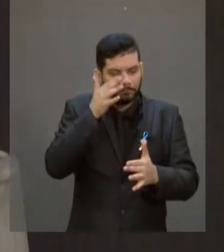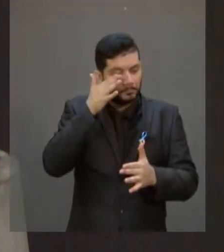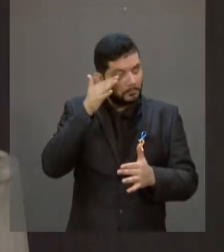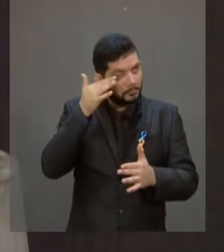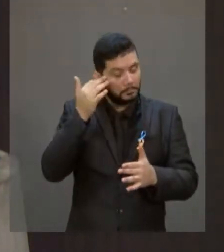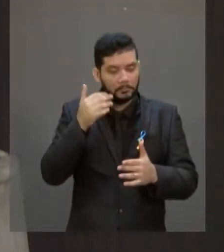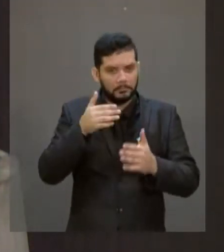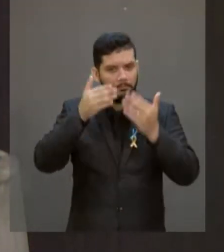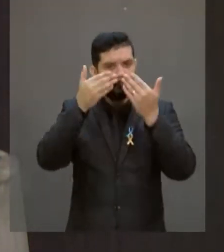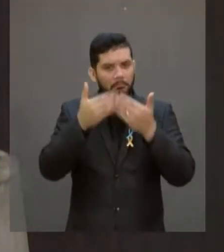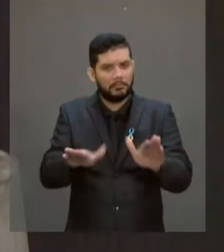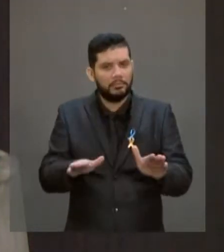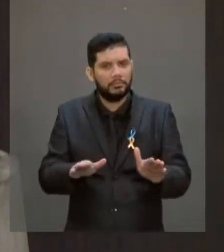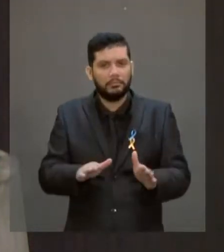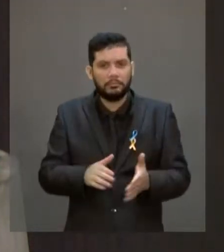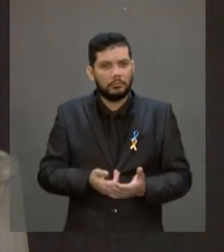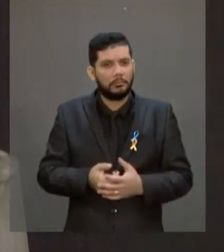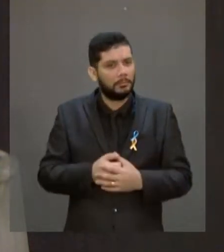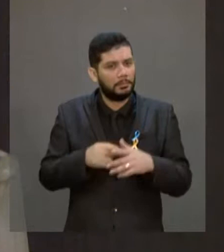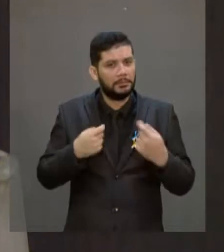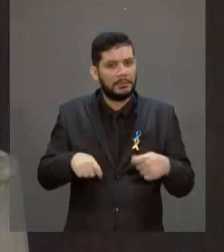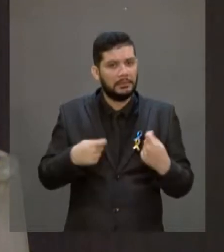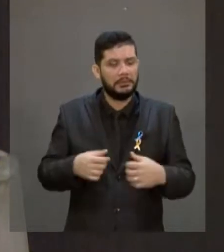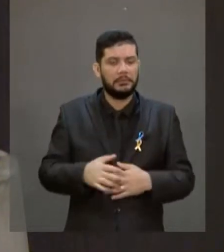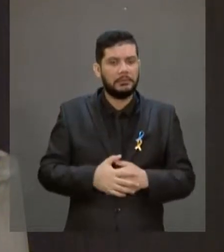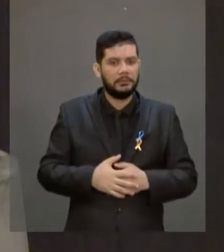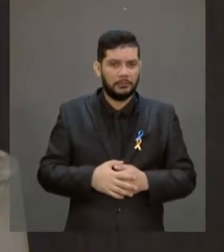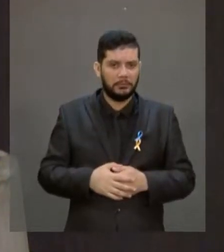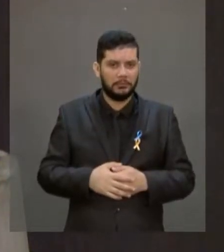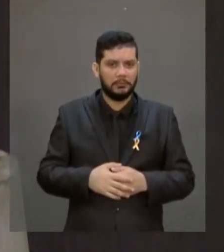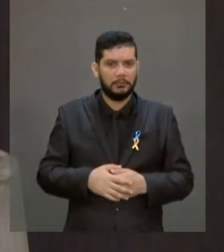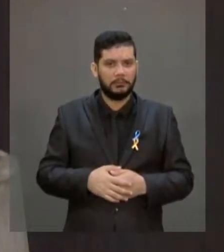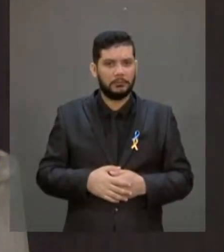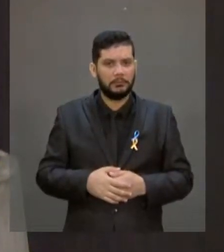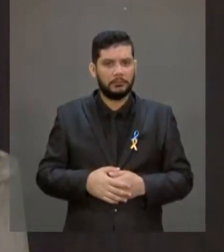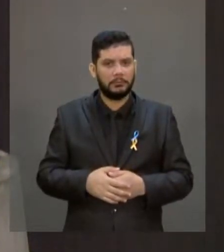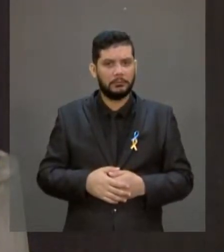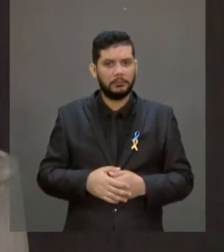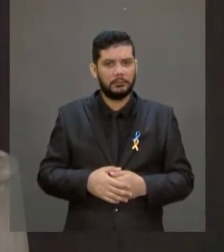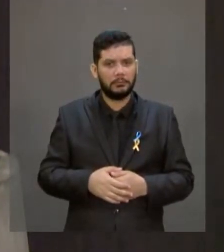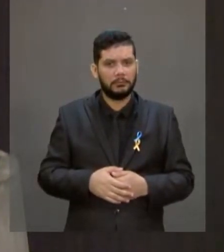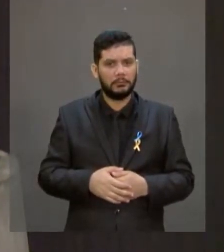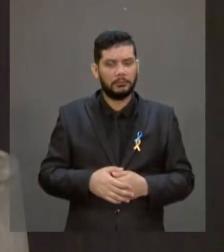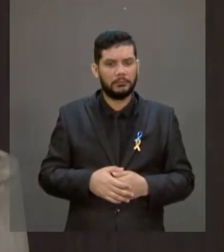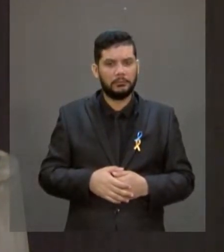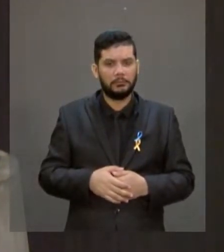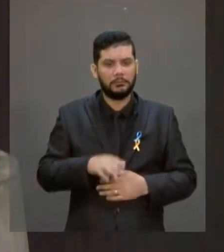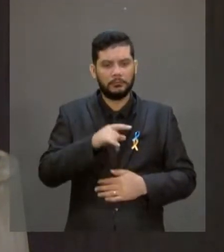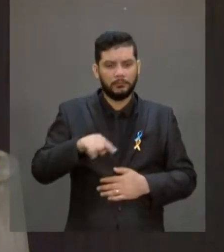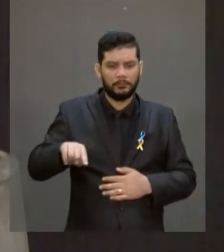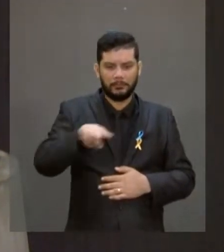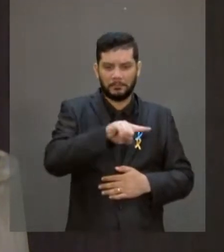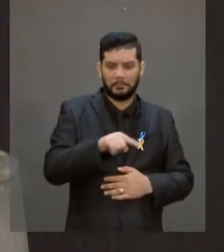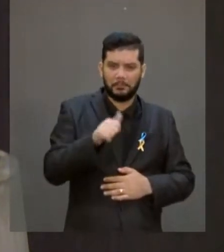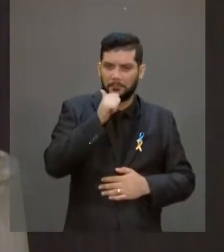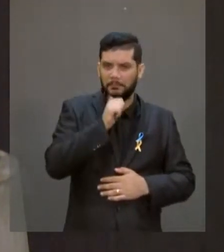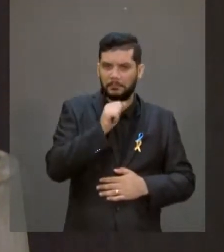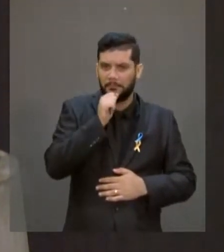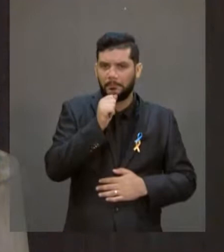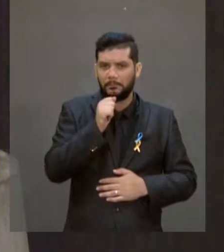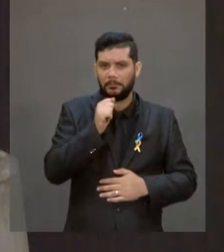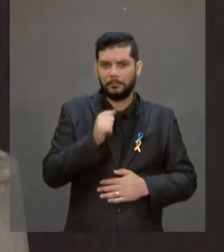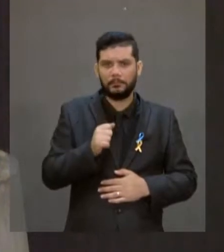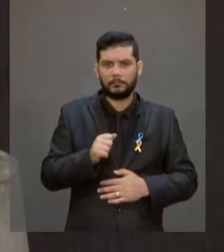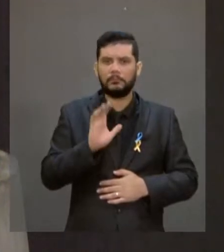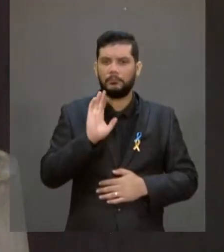seus próprios erros e pedir desculpas. Essas mães, as que eu me reportei, eu já as